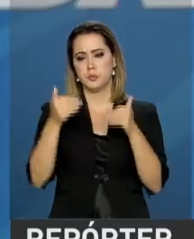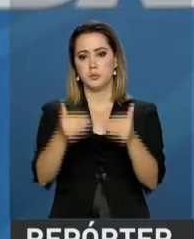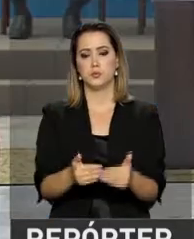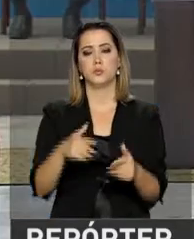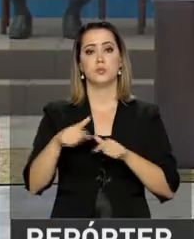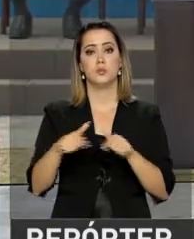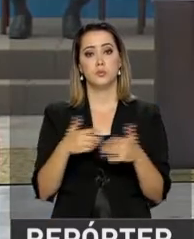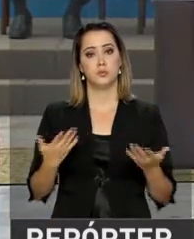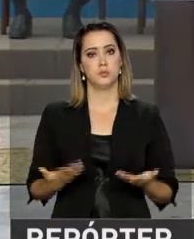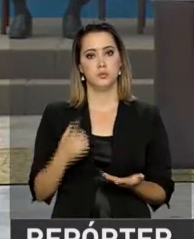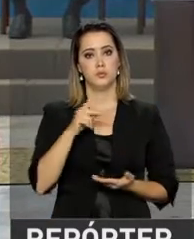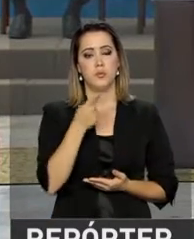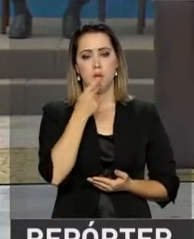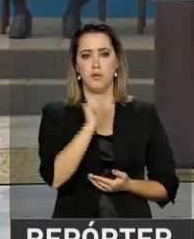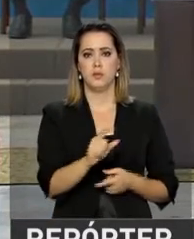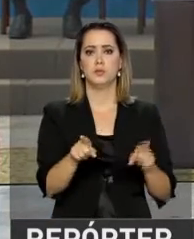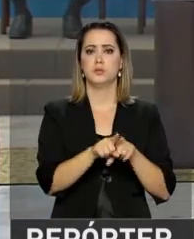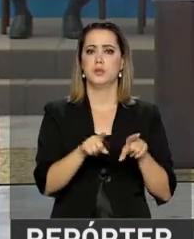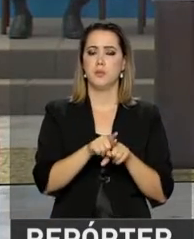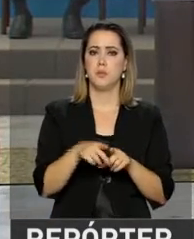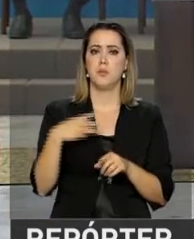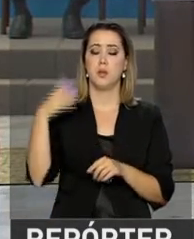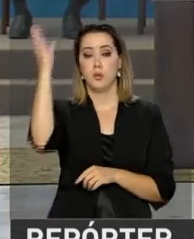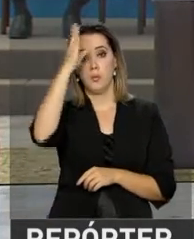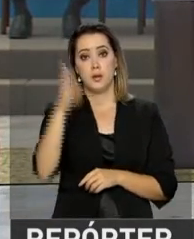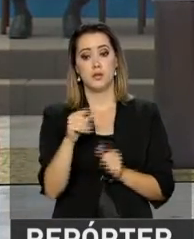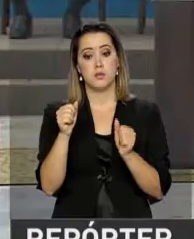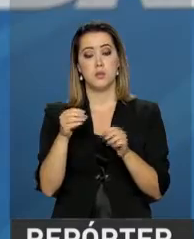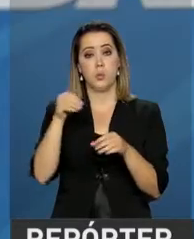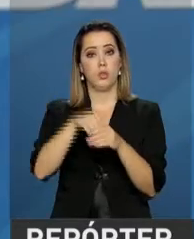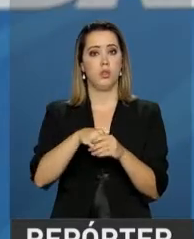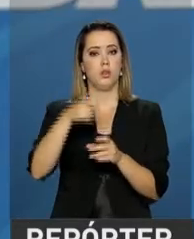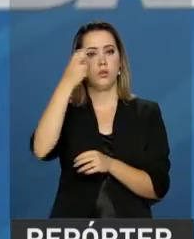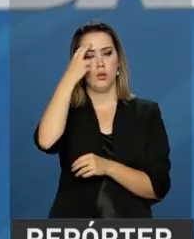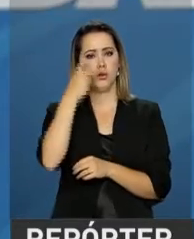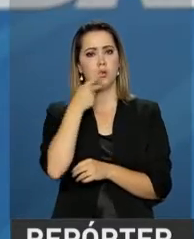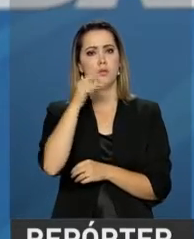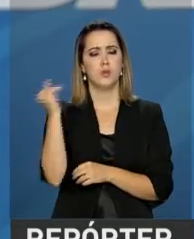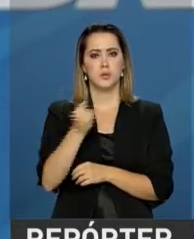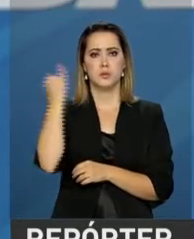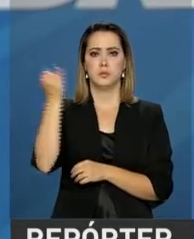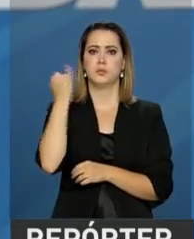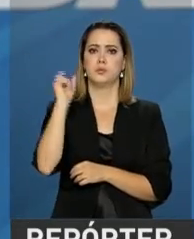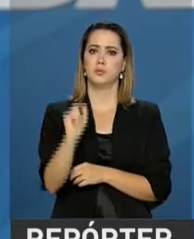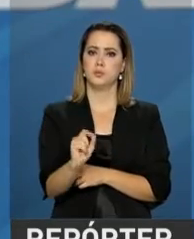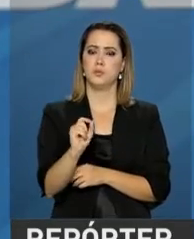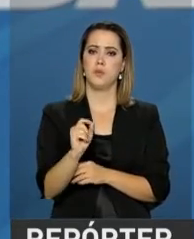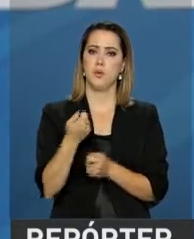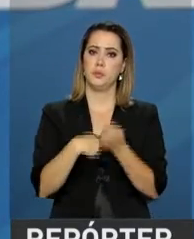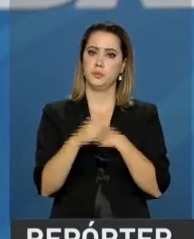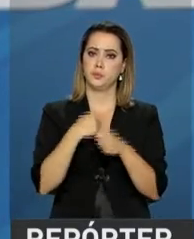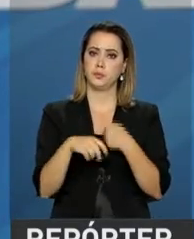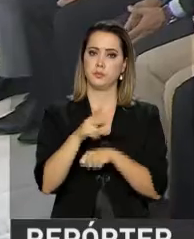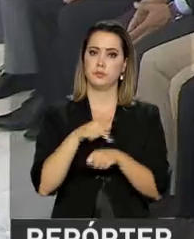pasta sérgio sá leitão lembrou da vocação do brasil no campo cultural ea sua importância para a economia